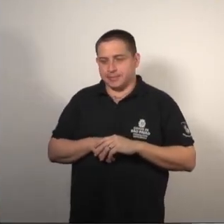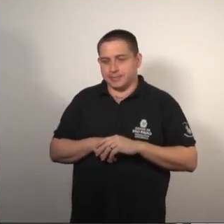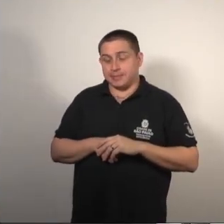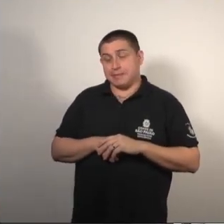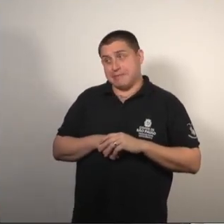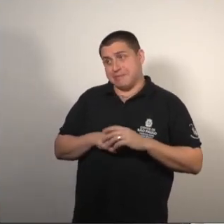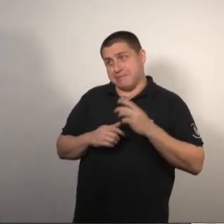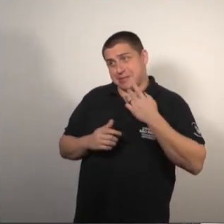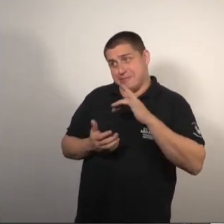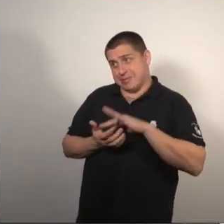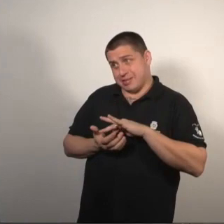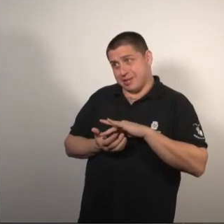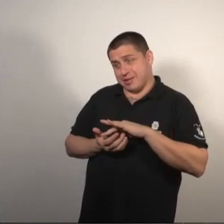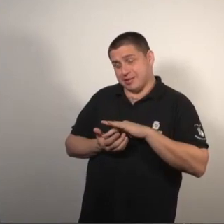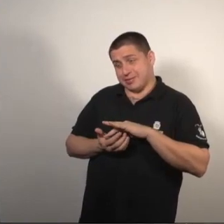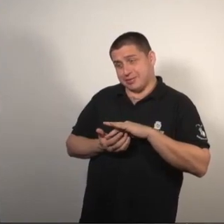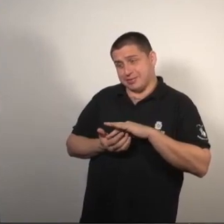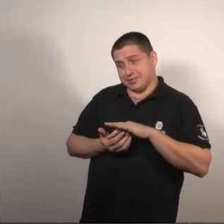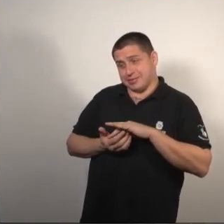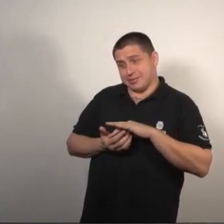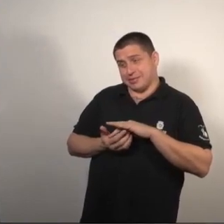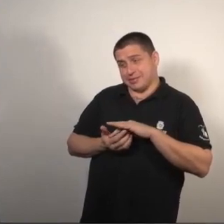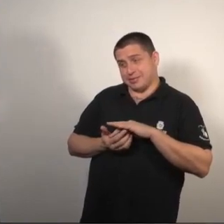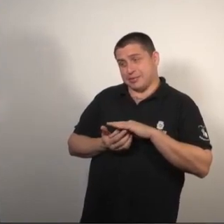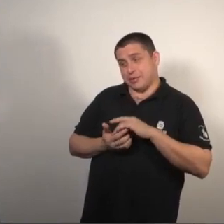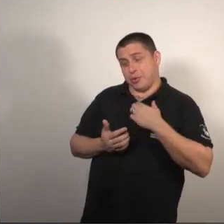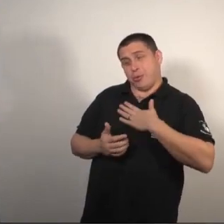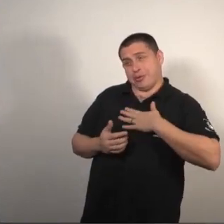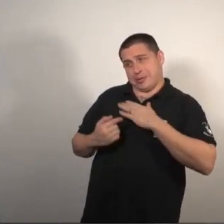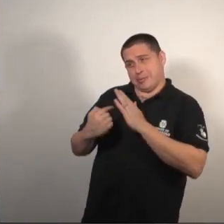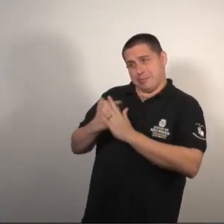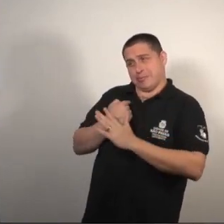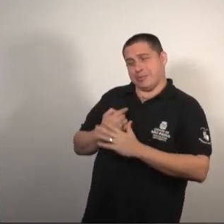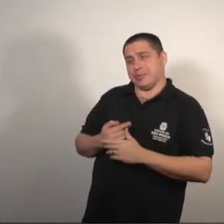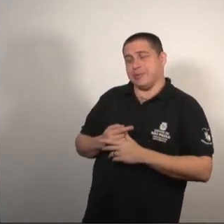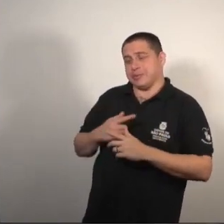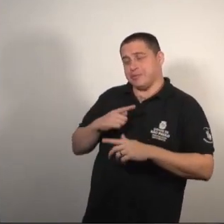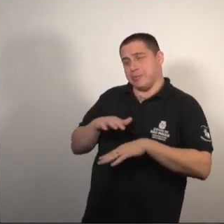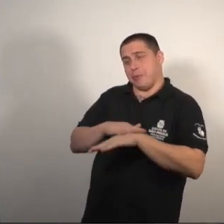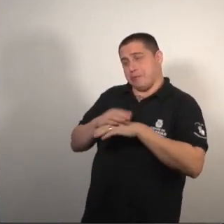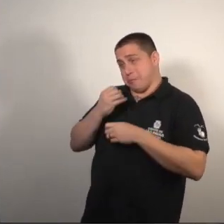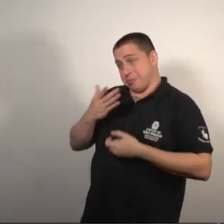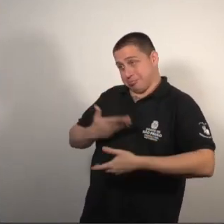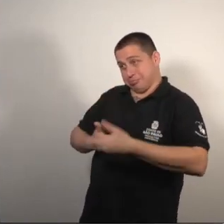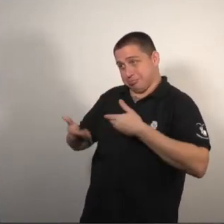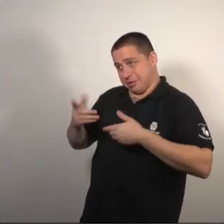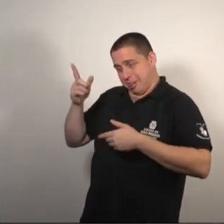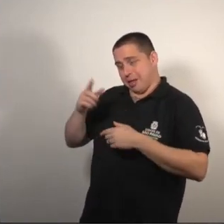Não, eu só foi boa, foi uma boa conversa.